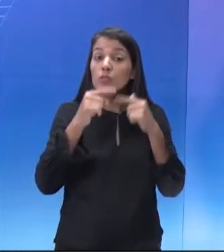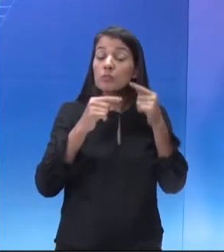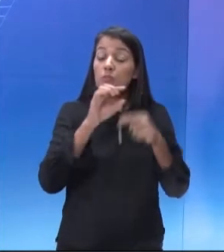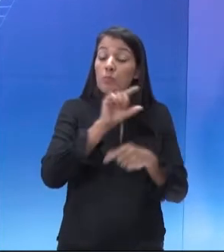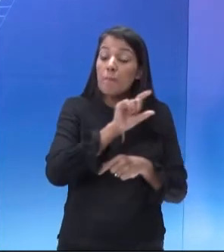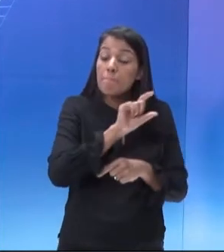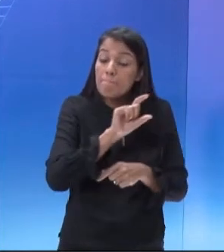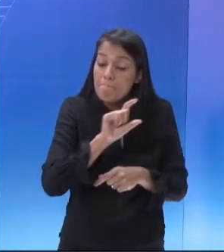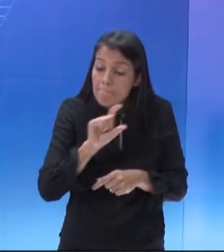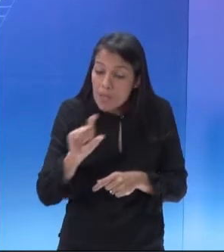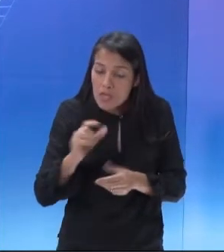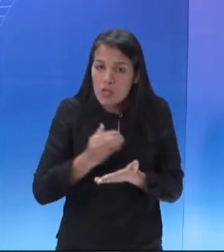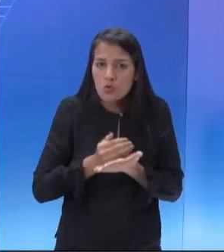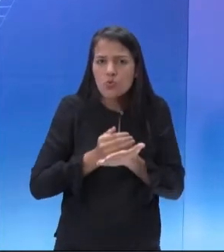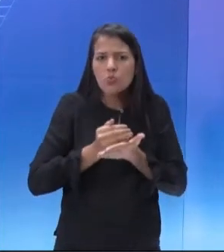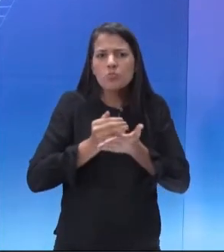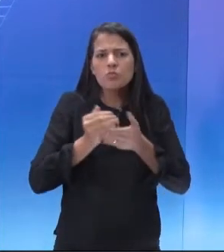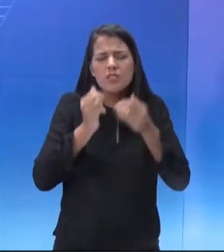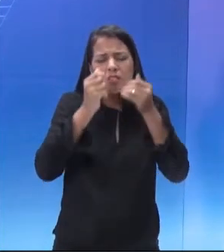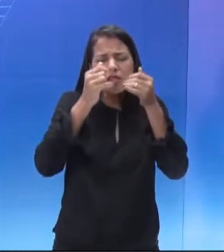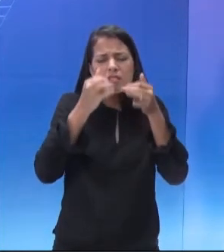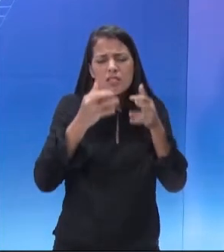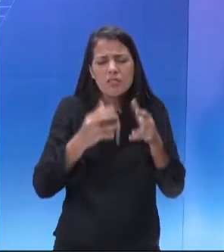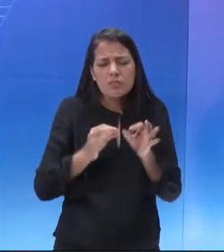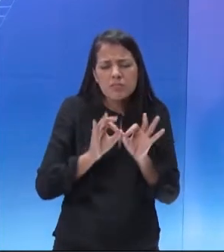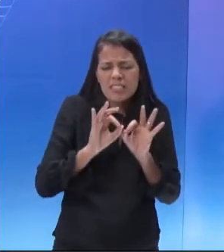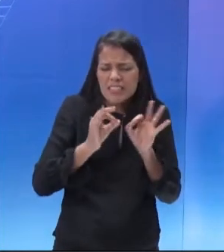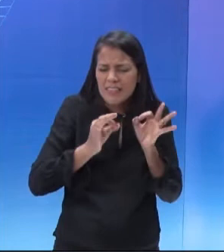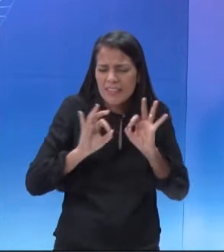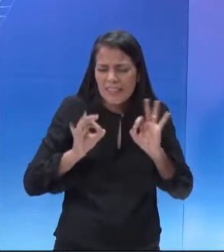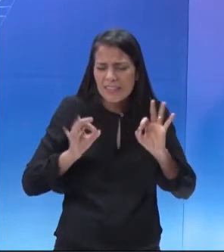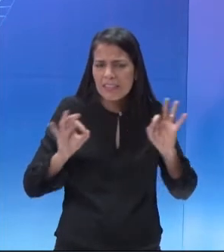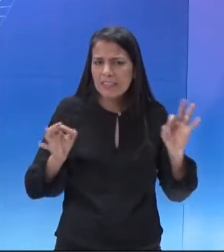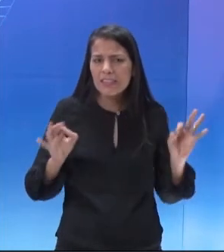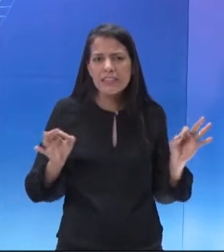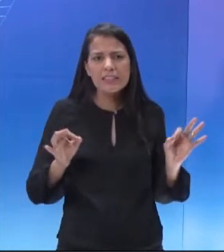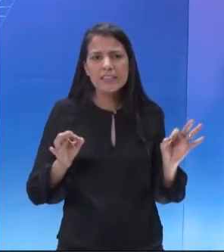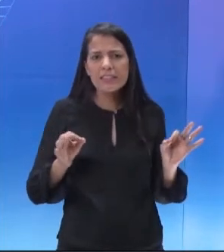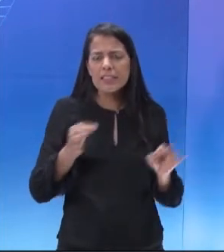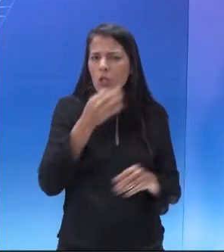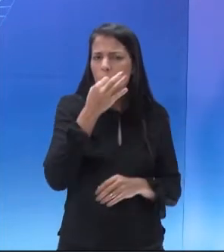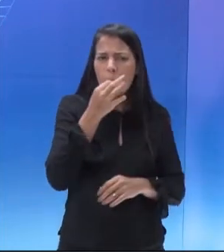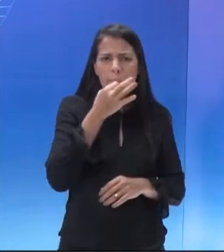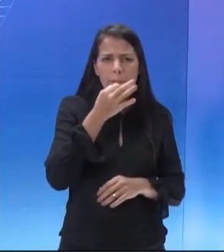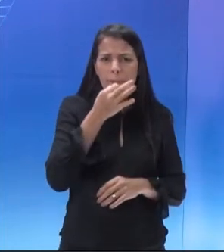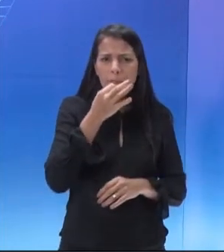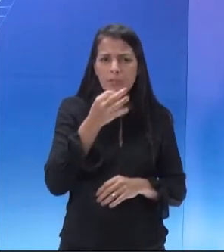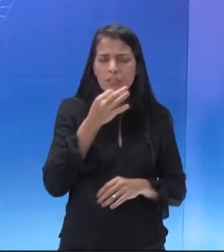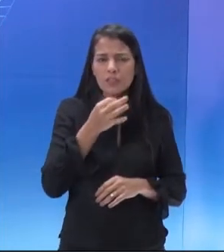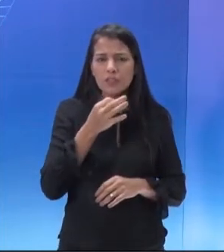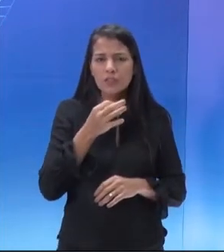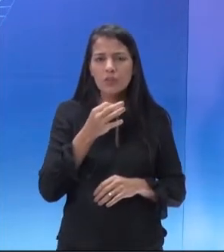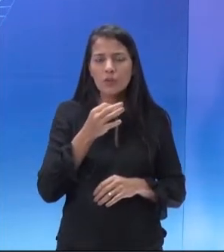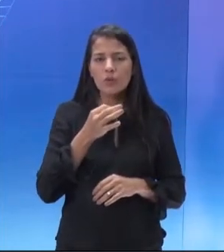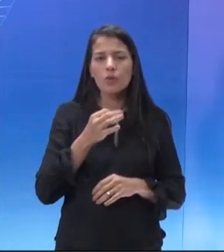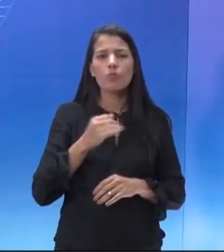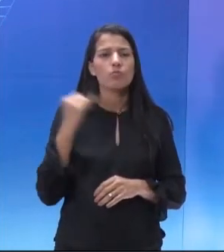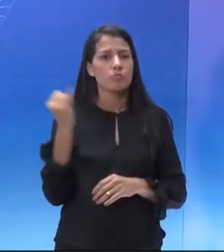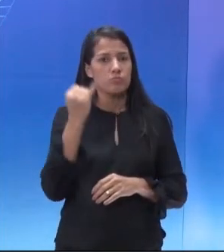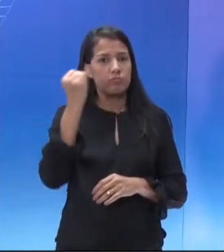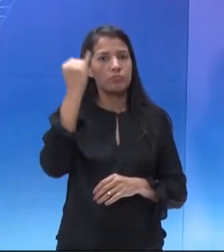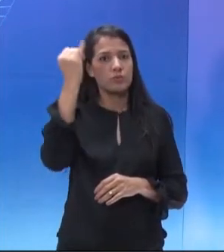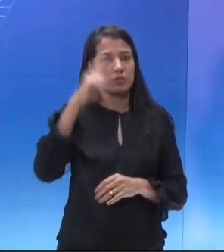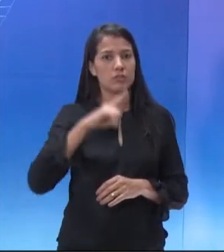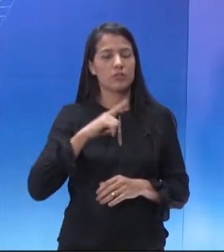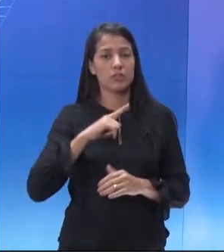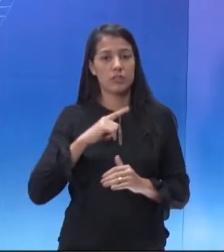entrar nas particularidades que você quer apresentar. Então é importante que a gente tenha, na parte do